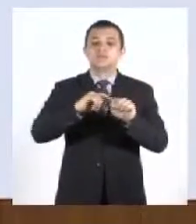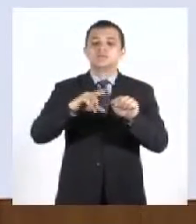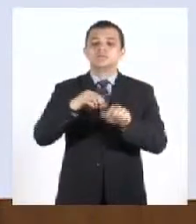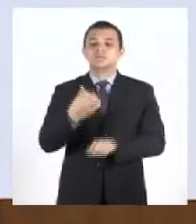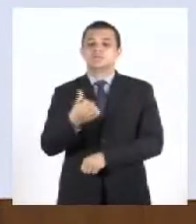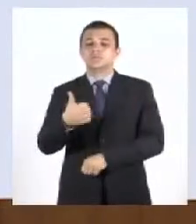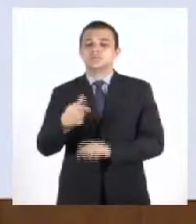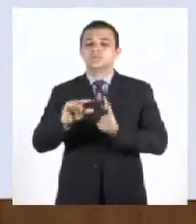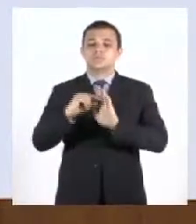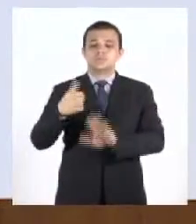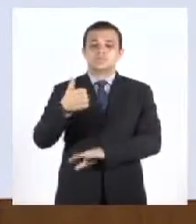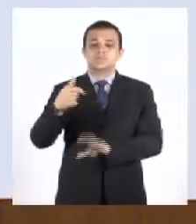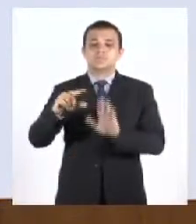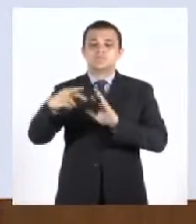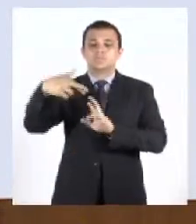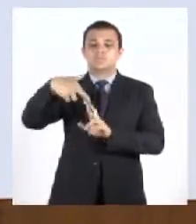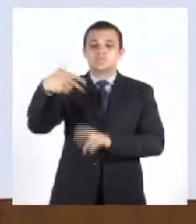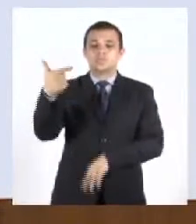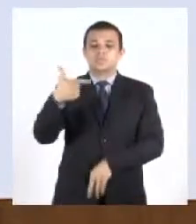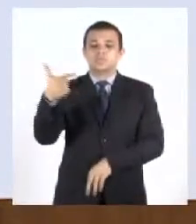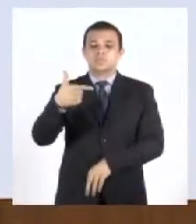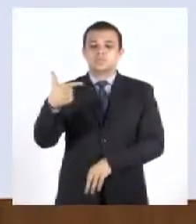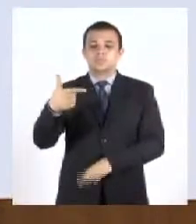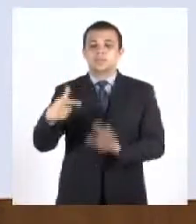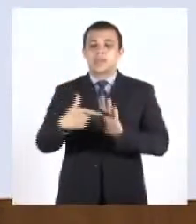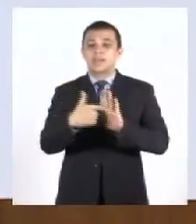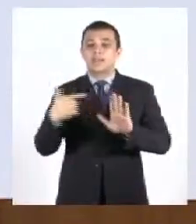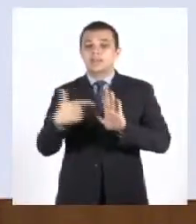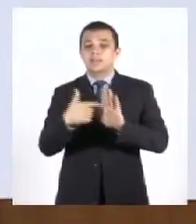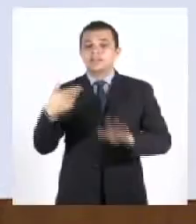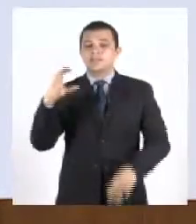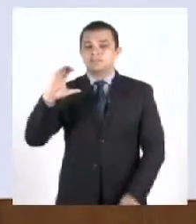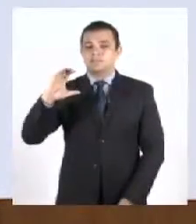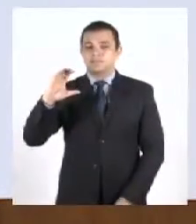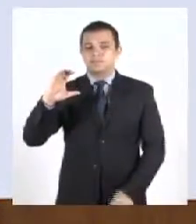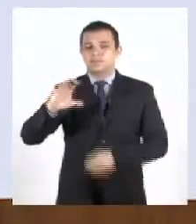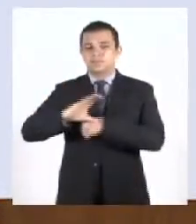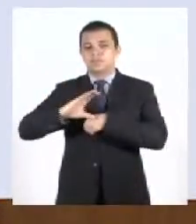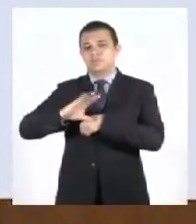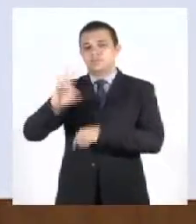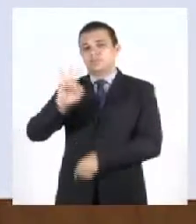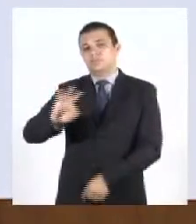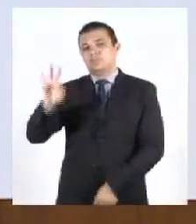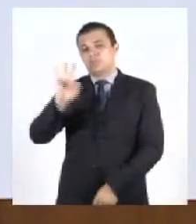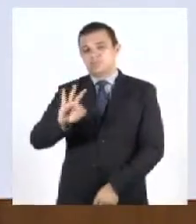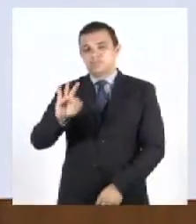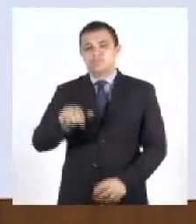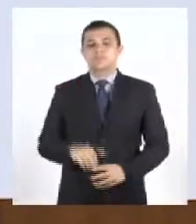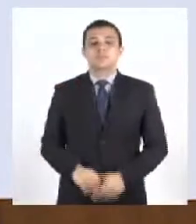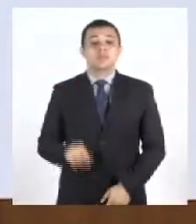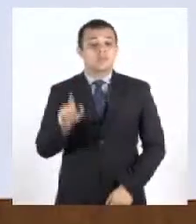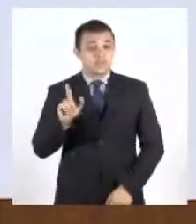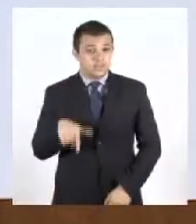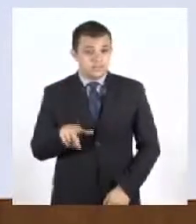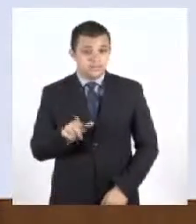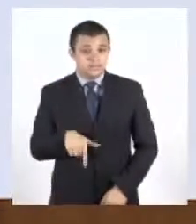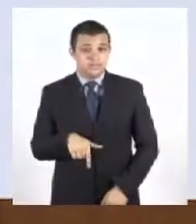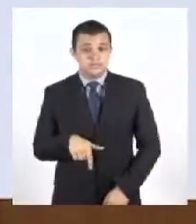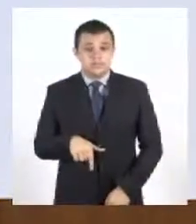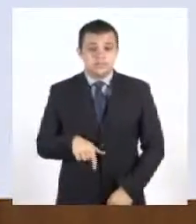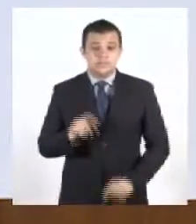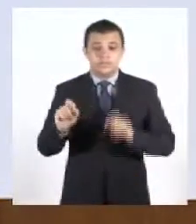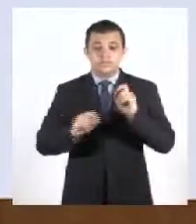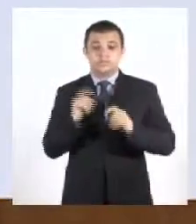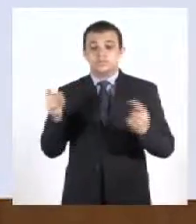1º, parágrafo 2º, alínea C da Constituição Federal. Preceito que seria de observância obrigatória pelos